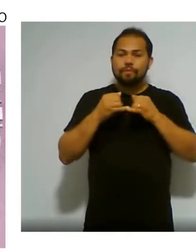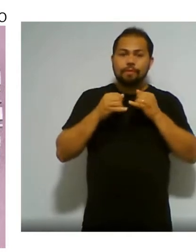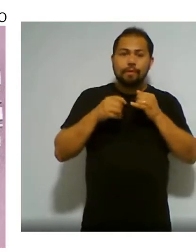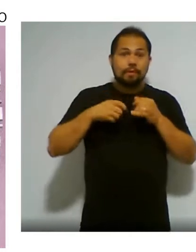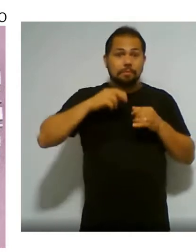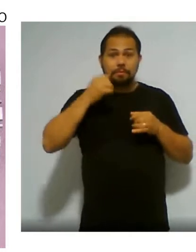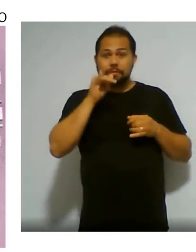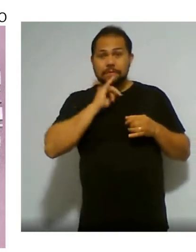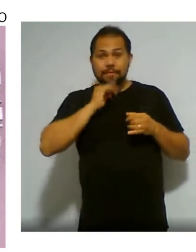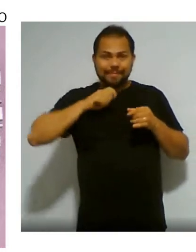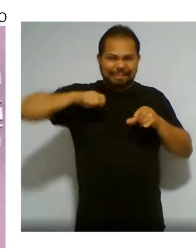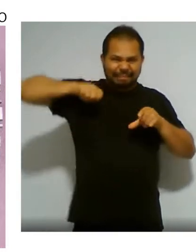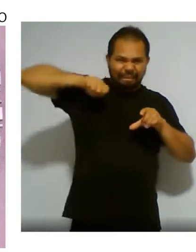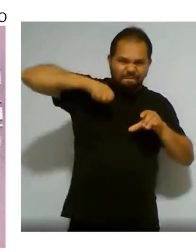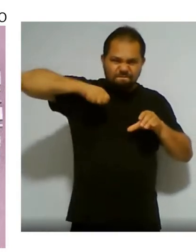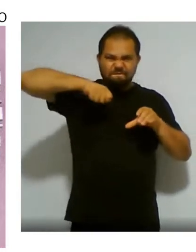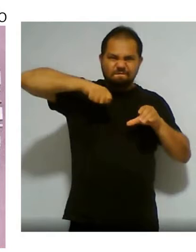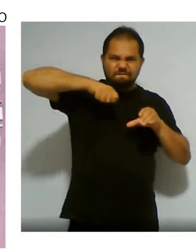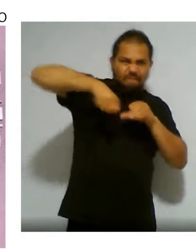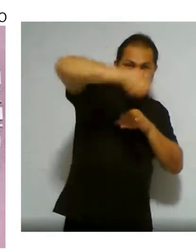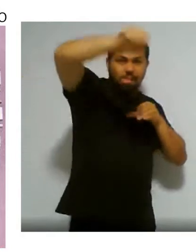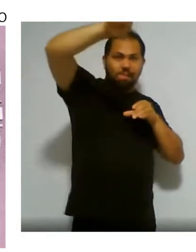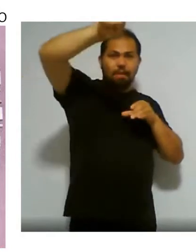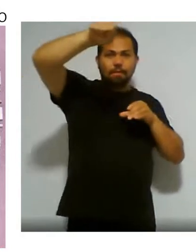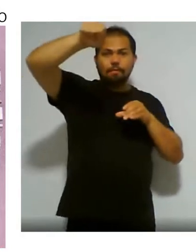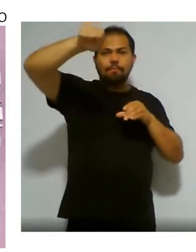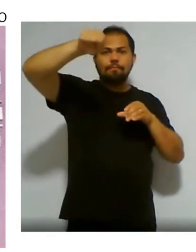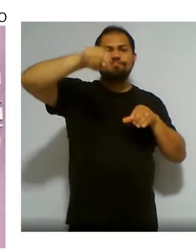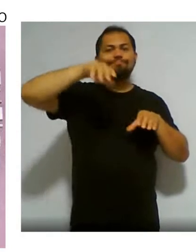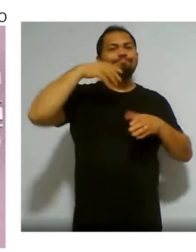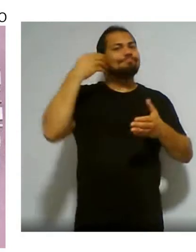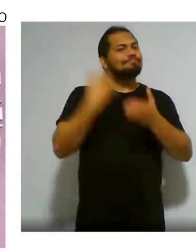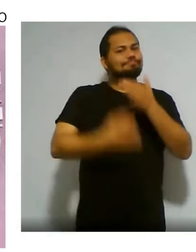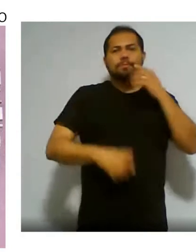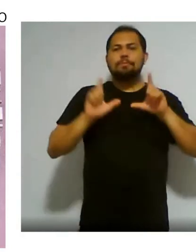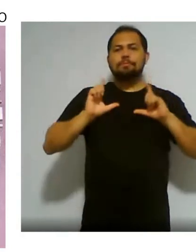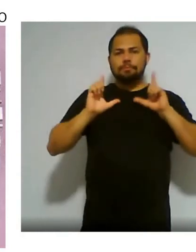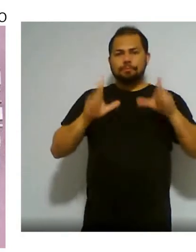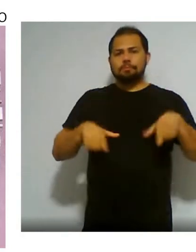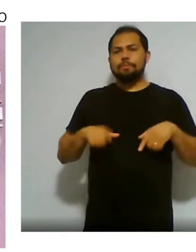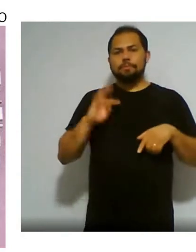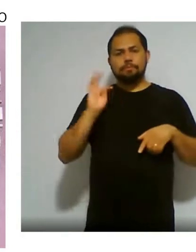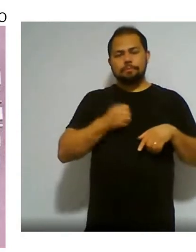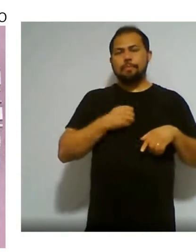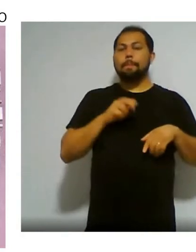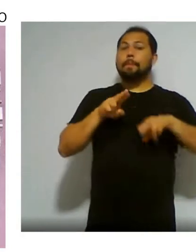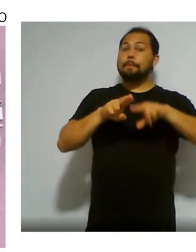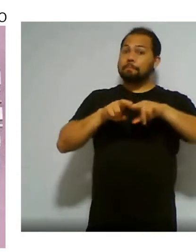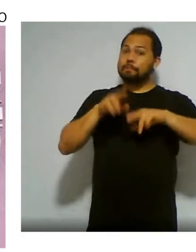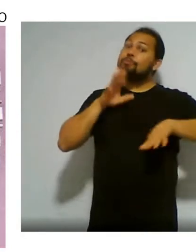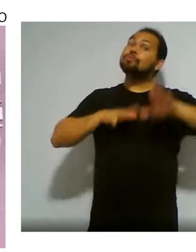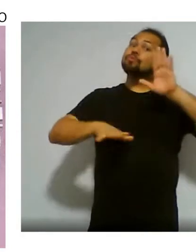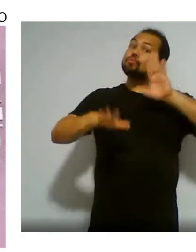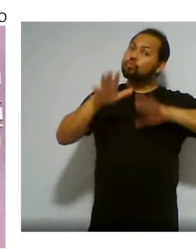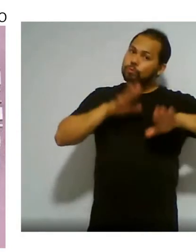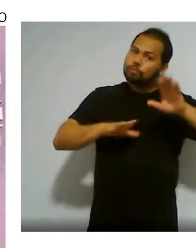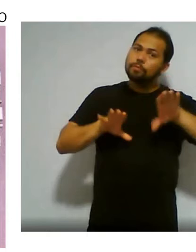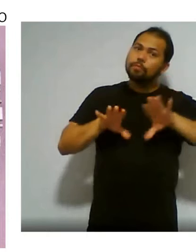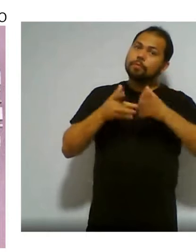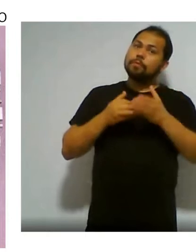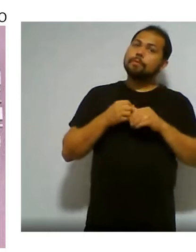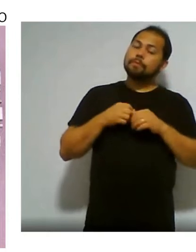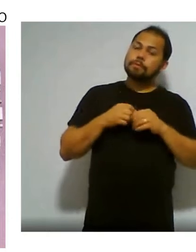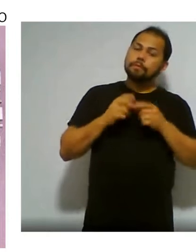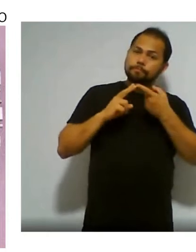danificar um conjunto de fios e aí você basicamente perde sua placa-mãe inteira. Então tenha cuidado quando você estiver dando manutenção na parte de desparafusar